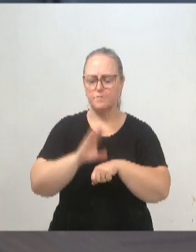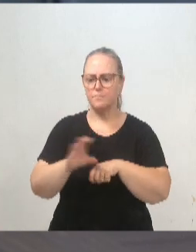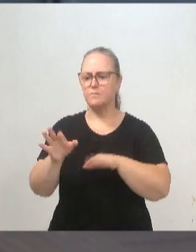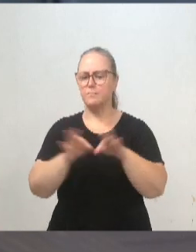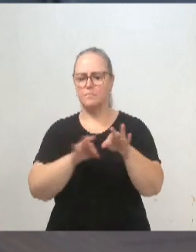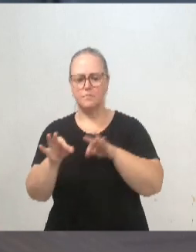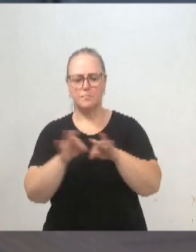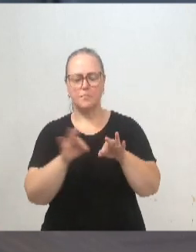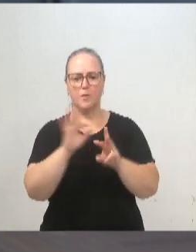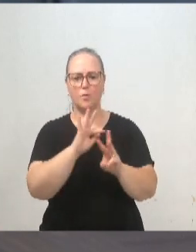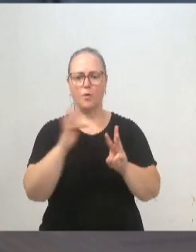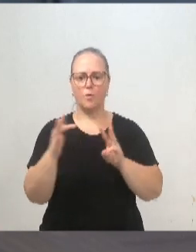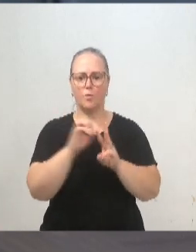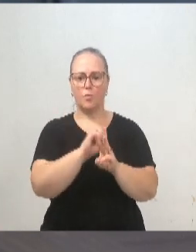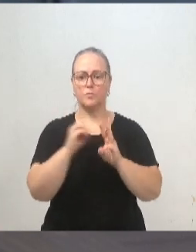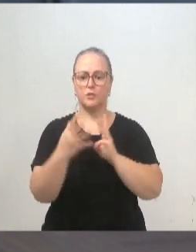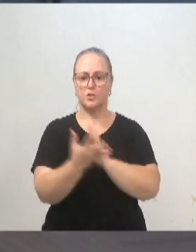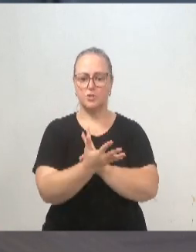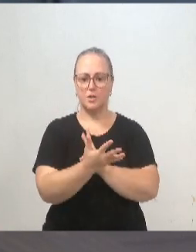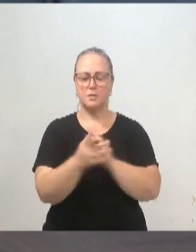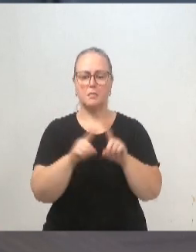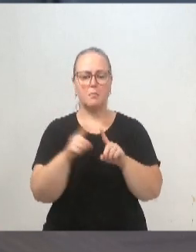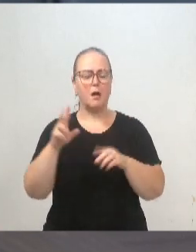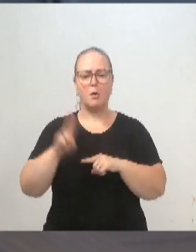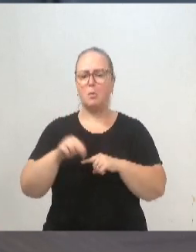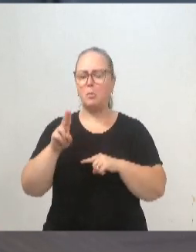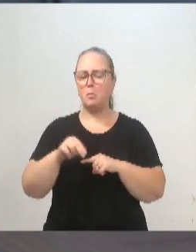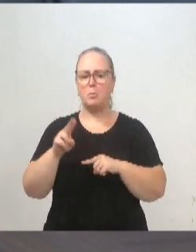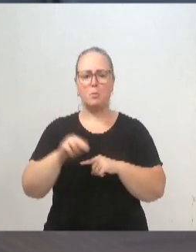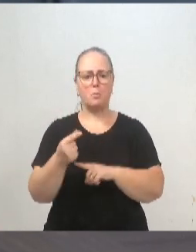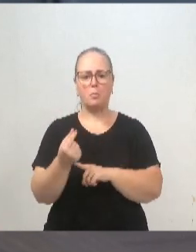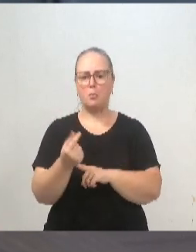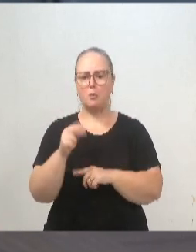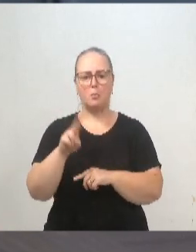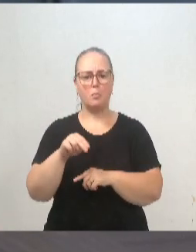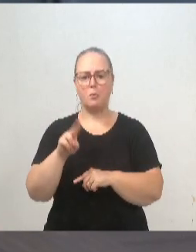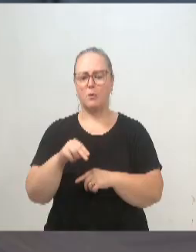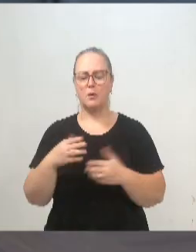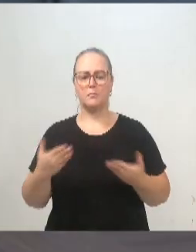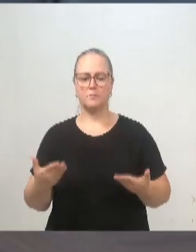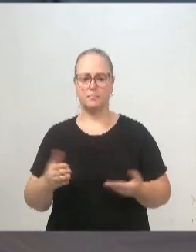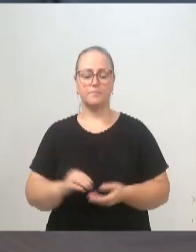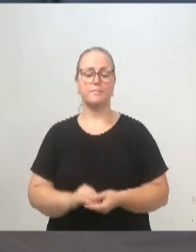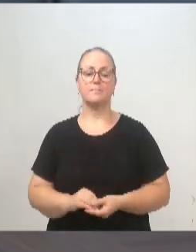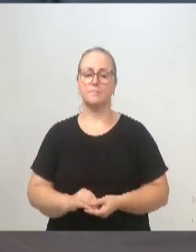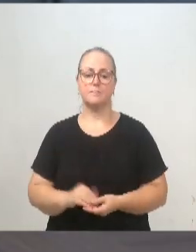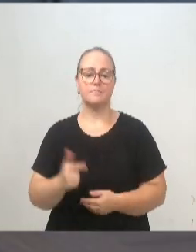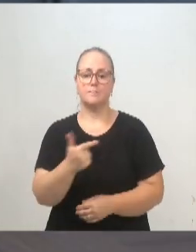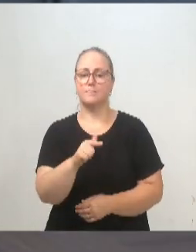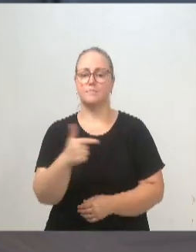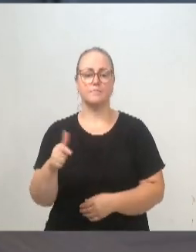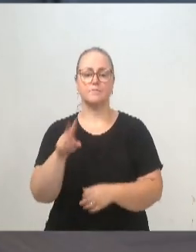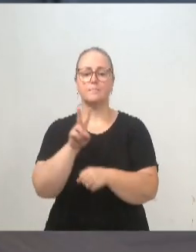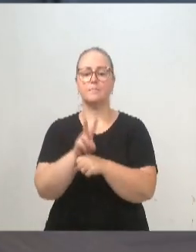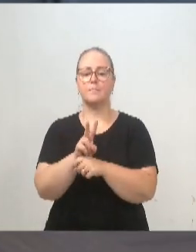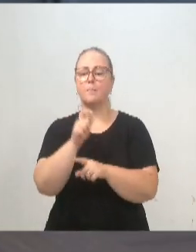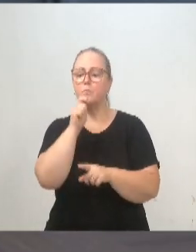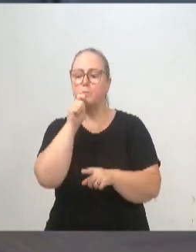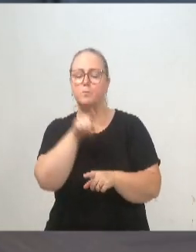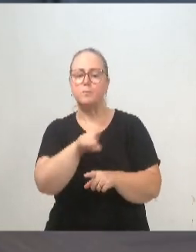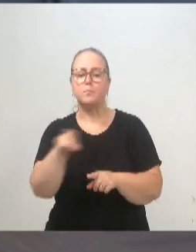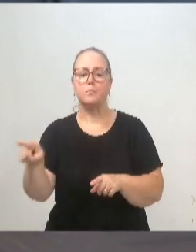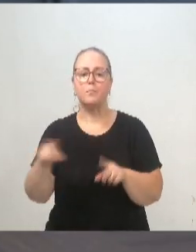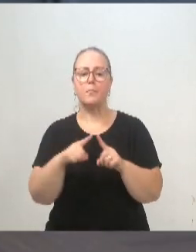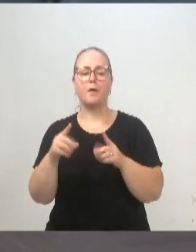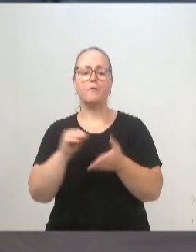de contingência. Nunca este dinheiro veio para cá, porque nós não tínhamos uma guarda municipal e não atendíamos os requisitos que estavam